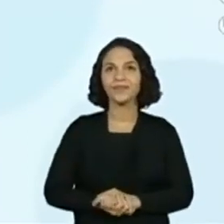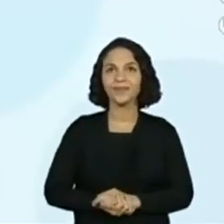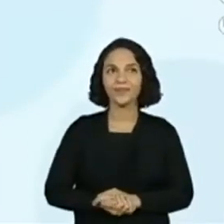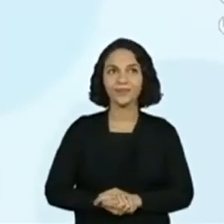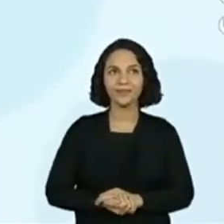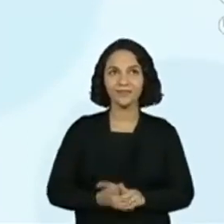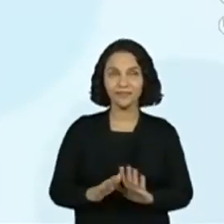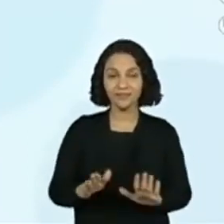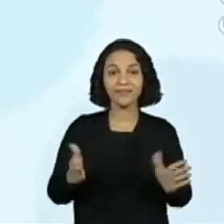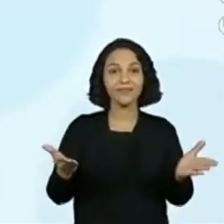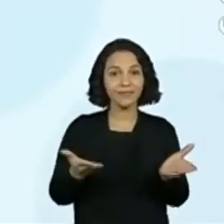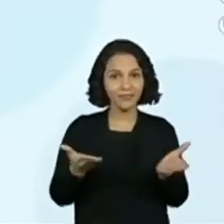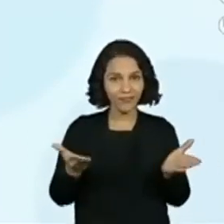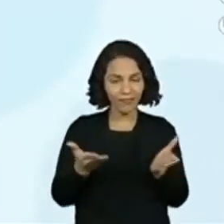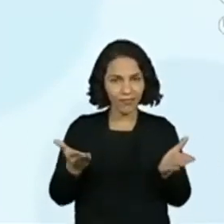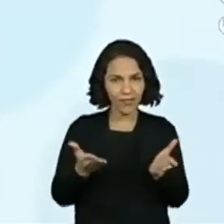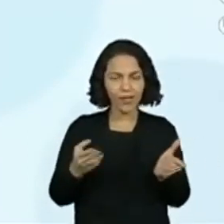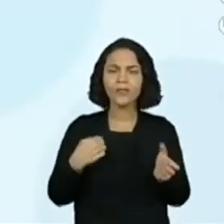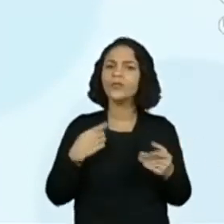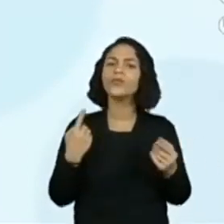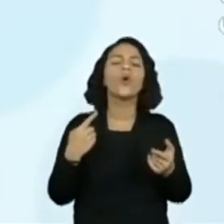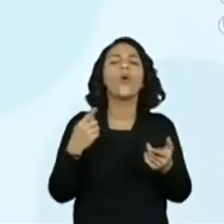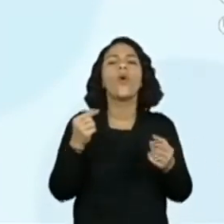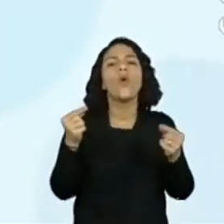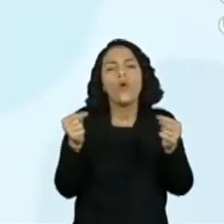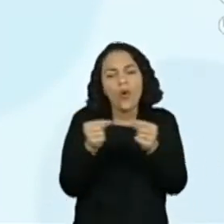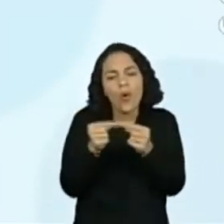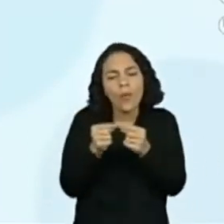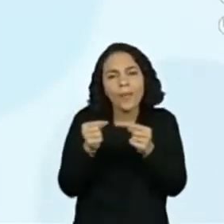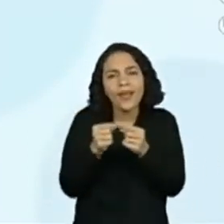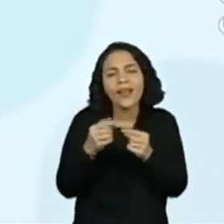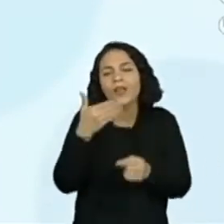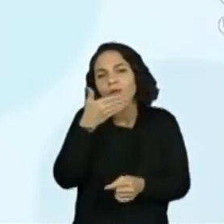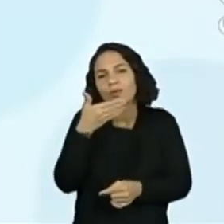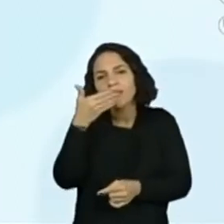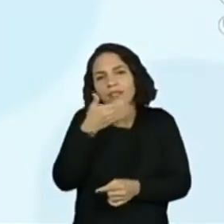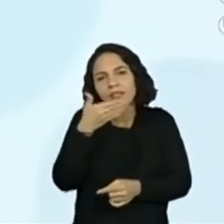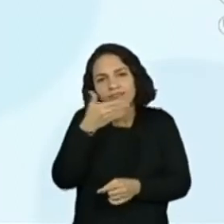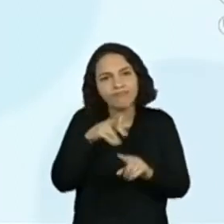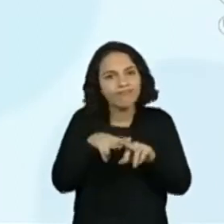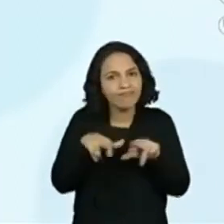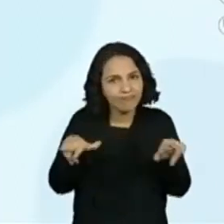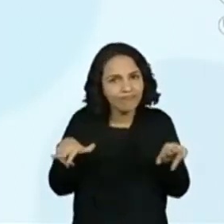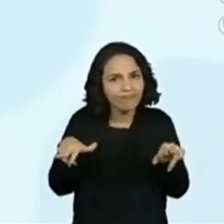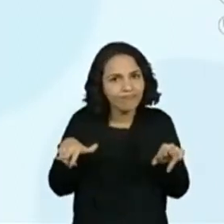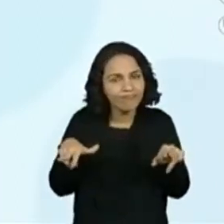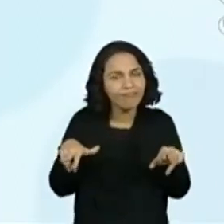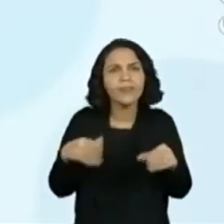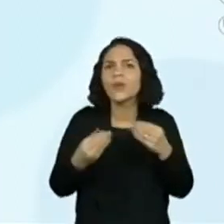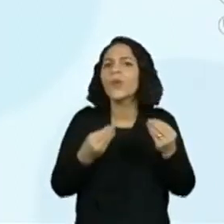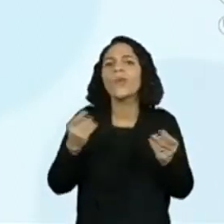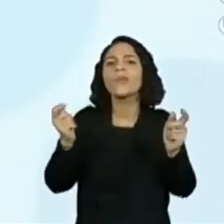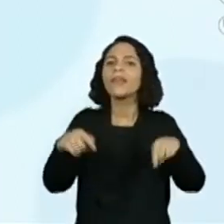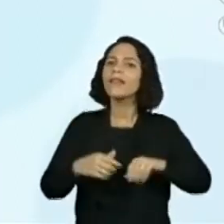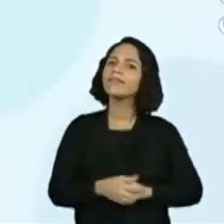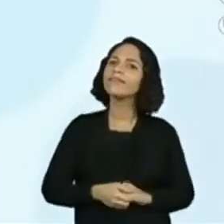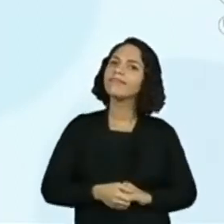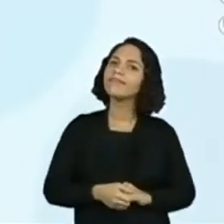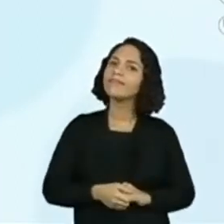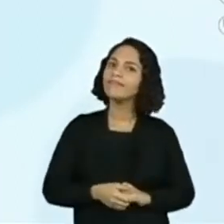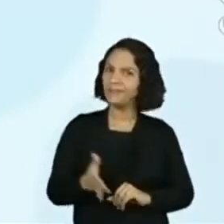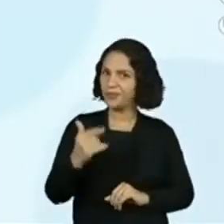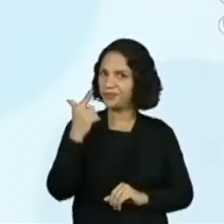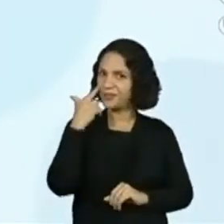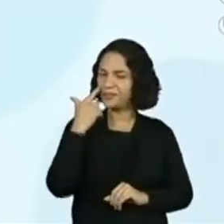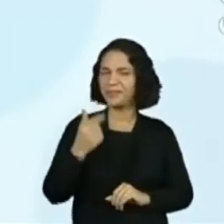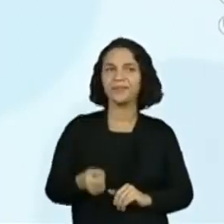Então agora nós precisamos fazer aí uma combinação de sobremesas. Como que nós podemos fazer isso? Vamos olhar